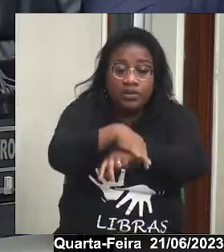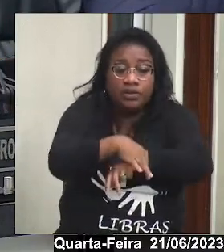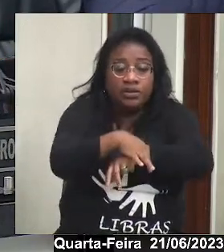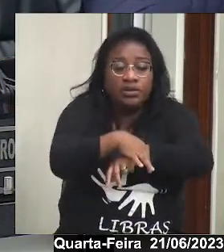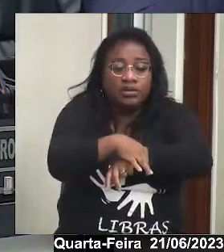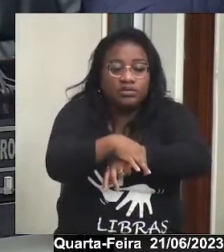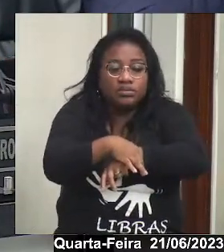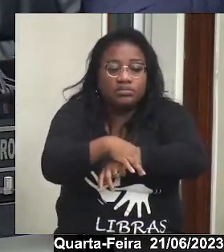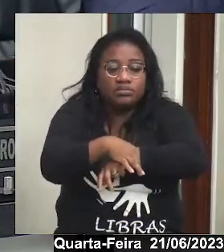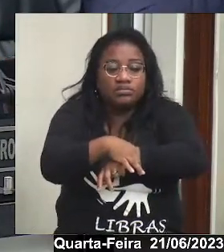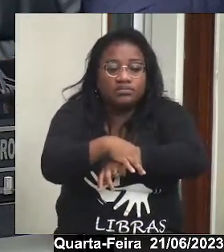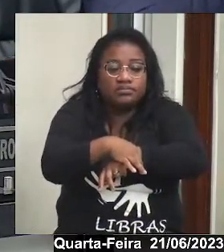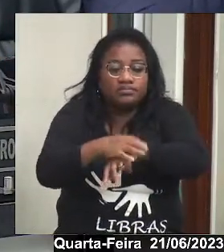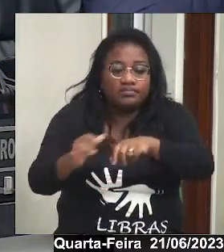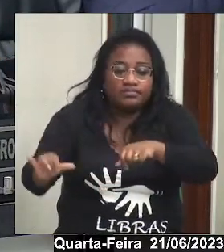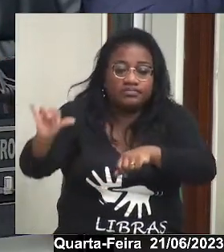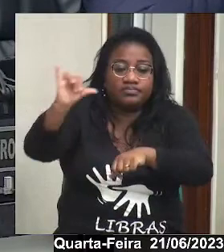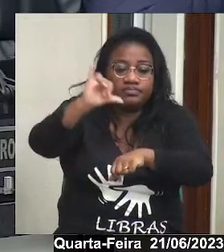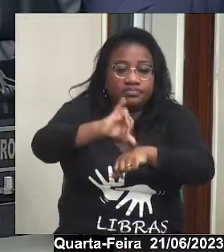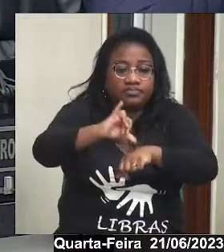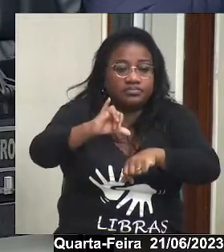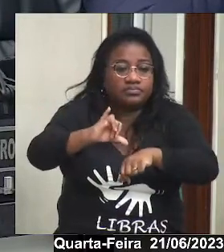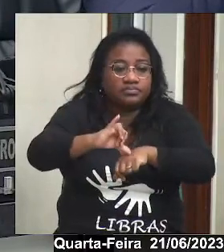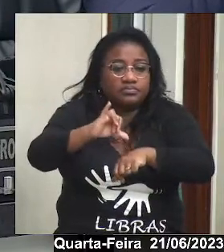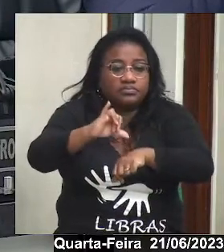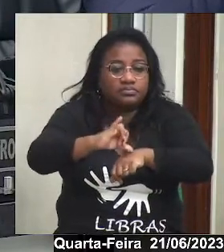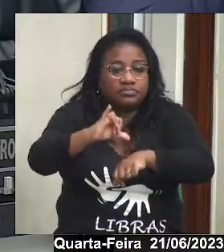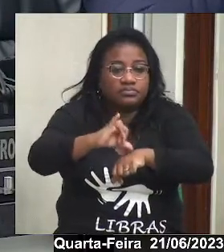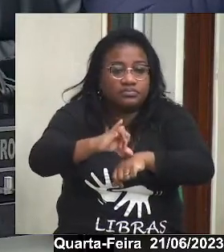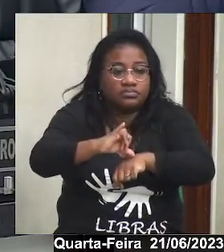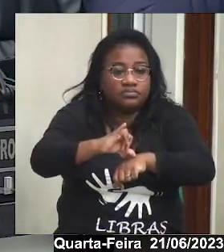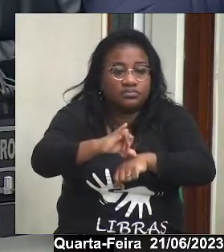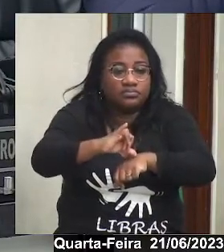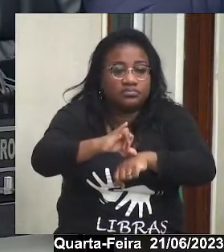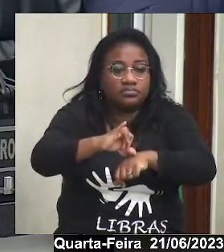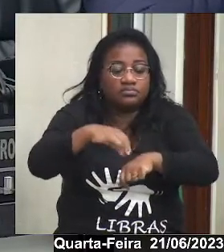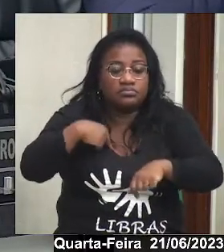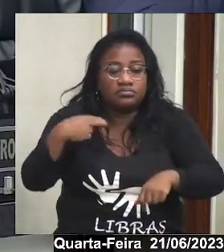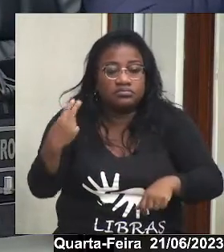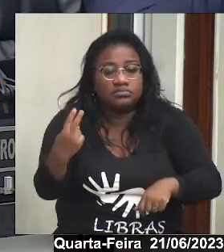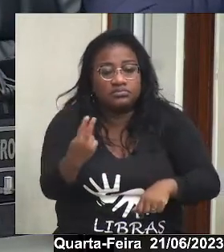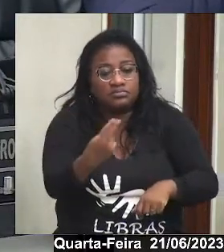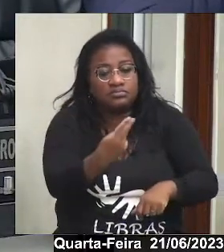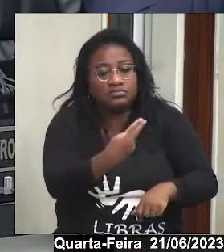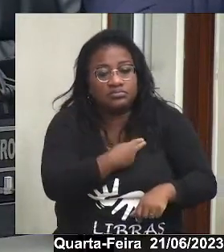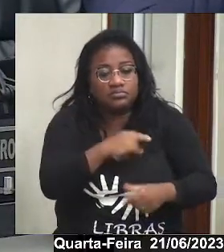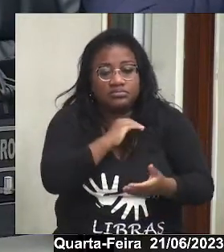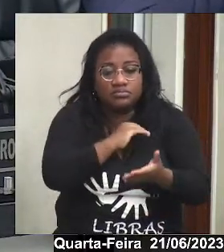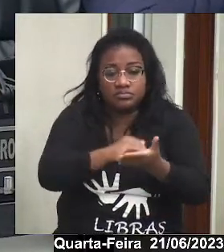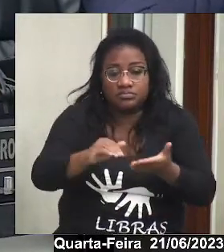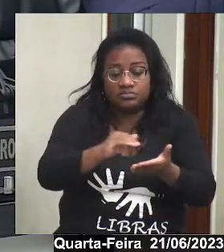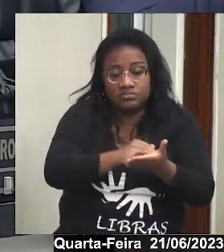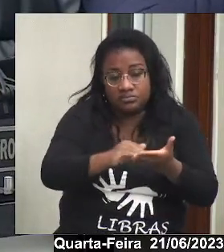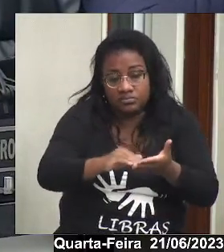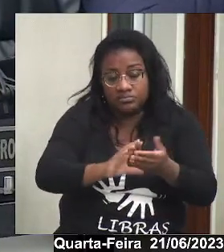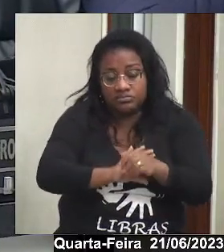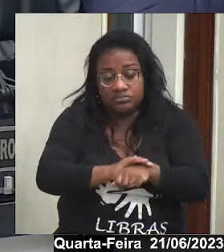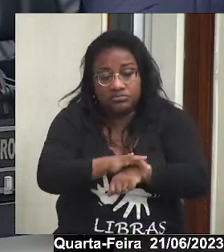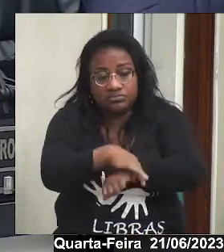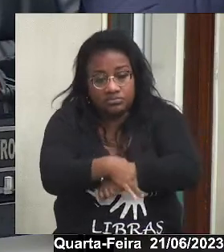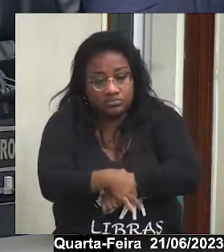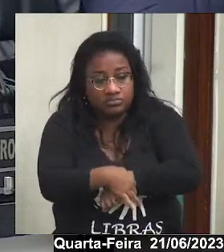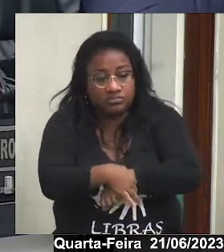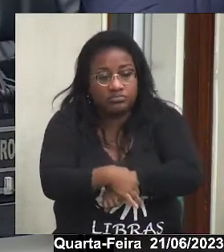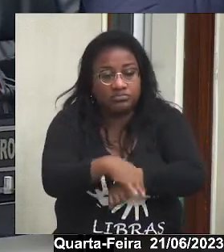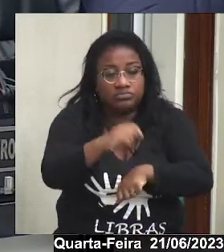no Pinheirinho, Itatuba, região central. Vou estar convocando também o nosso secretário